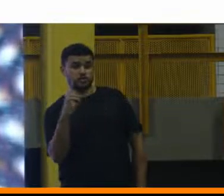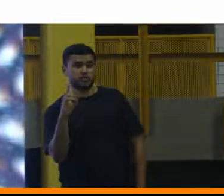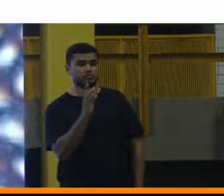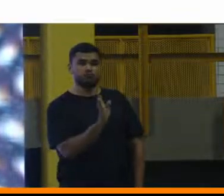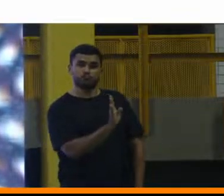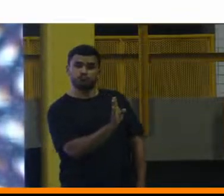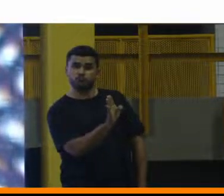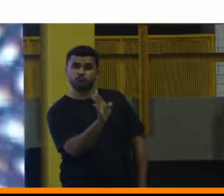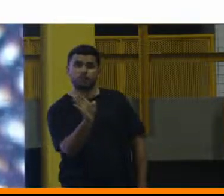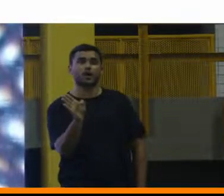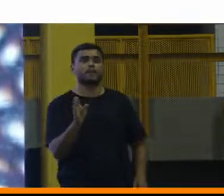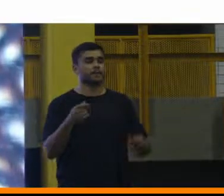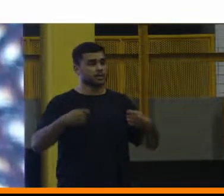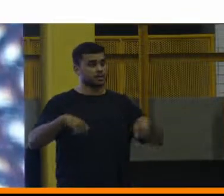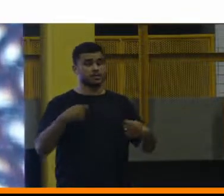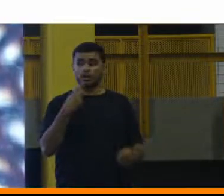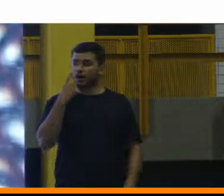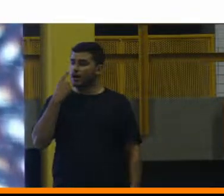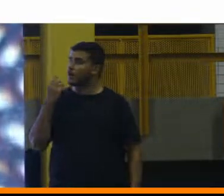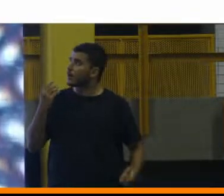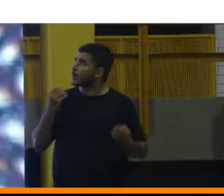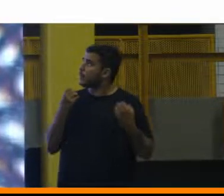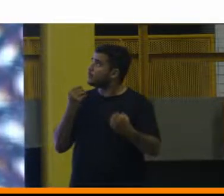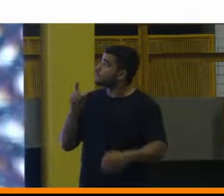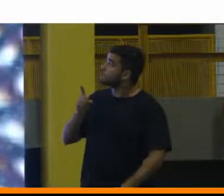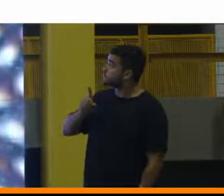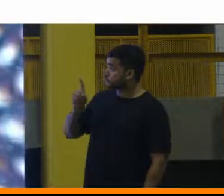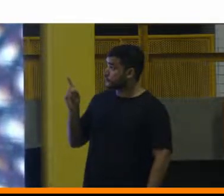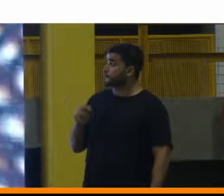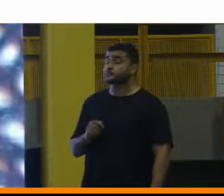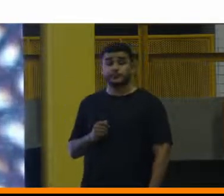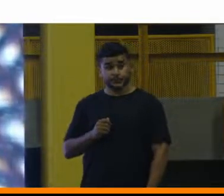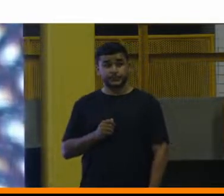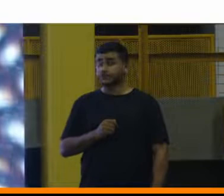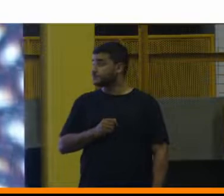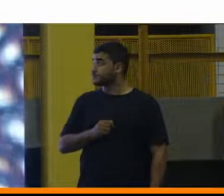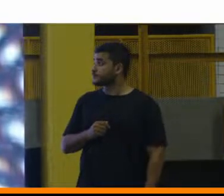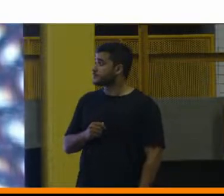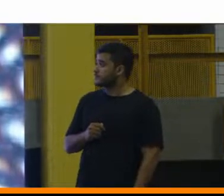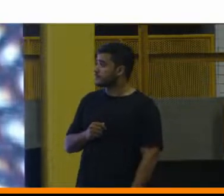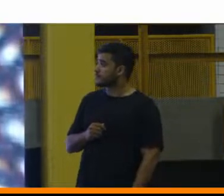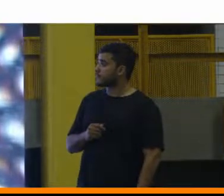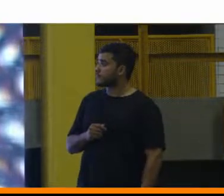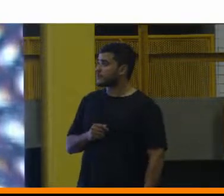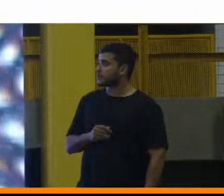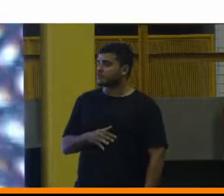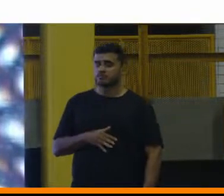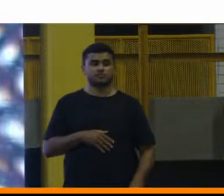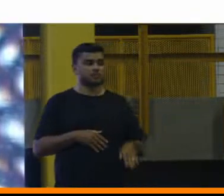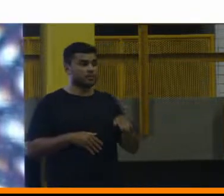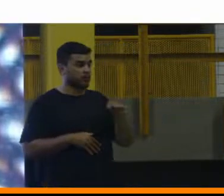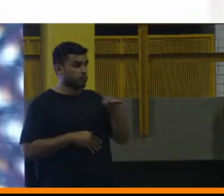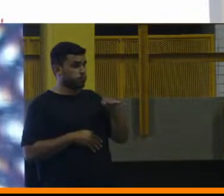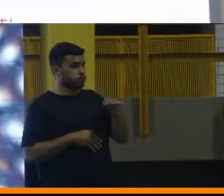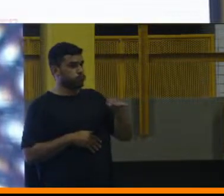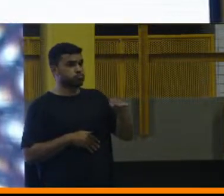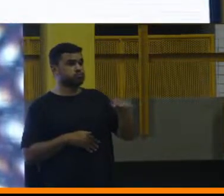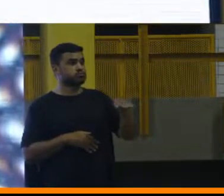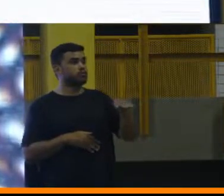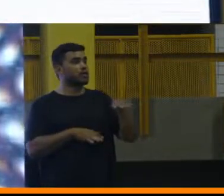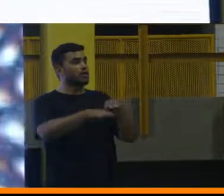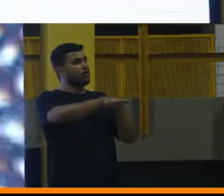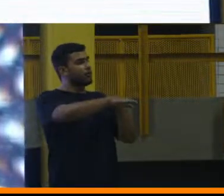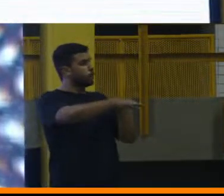curva. E é o que você está vendo aqui. Para continuar fazendo esse movimento curvo,